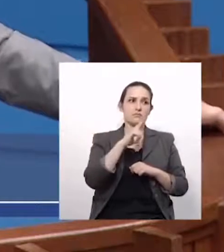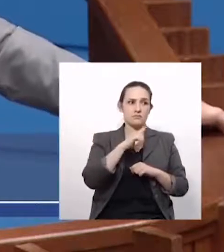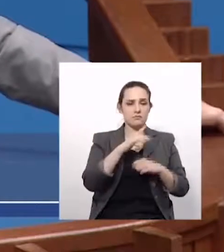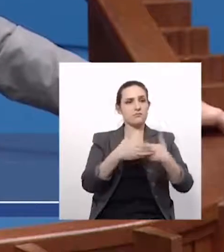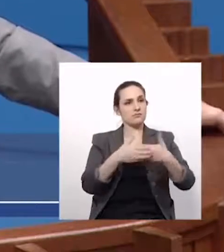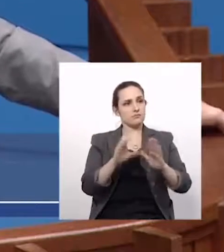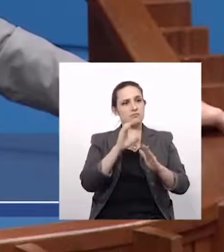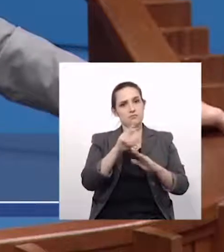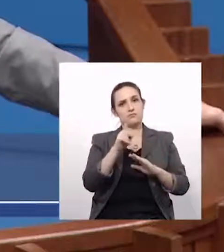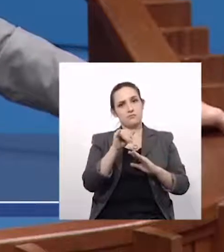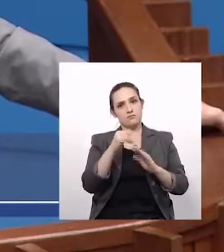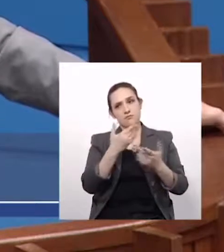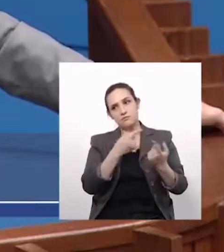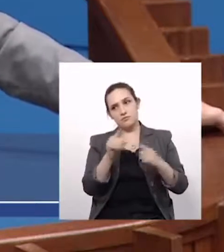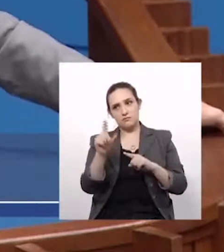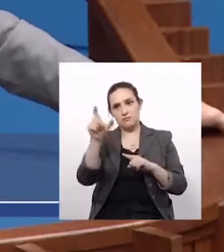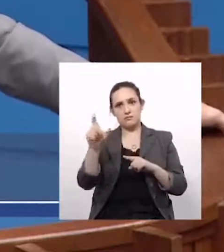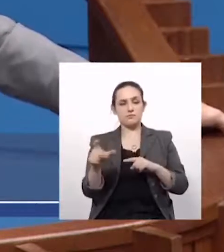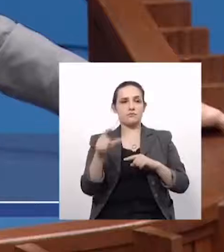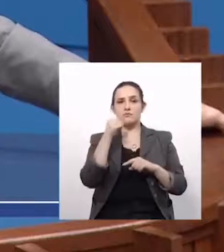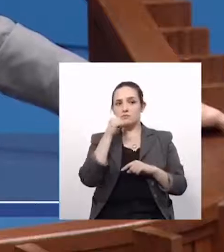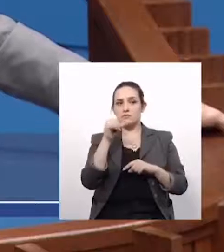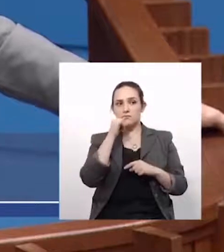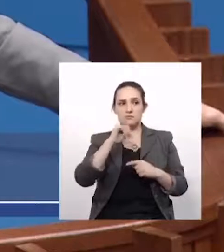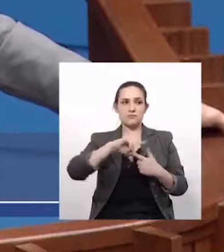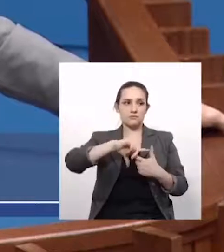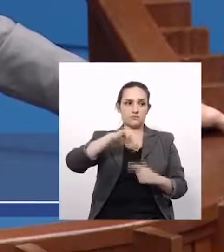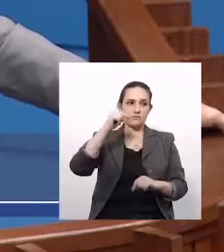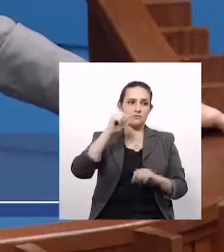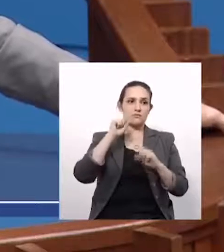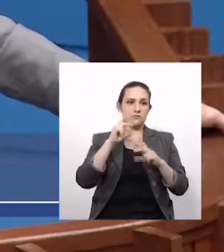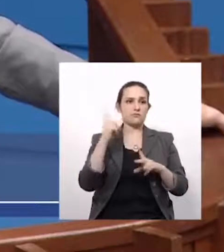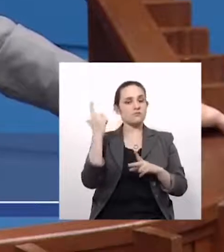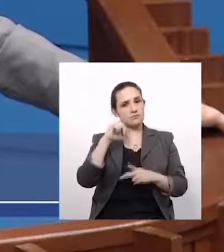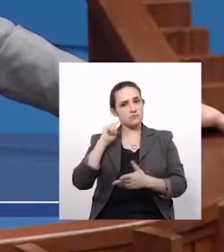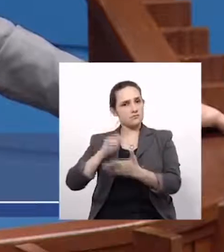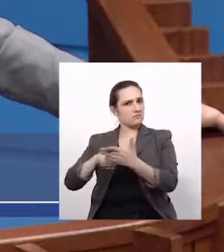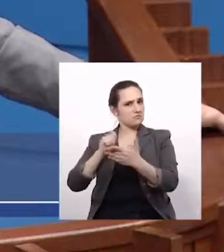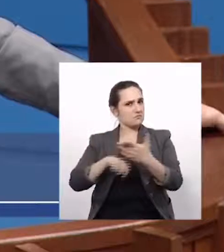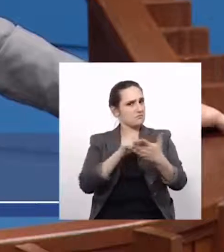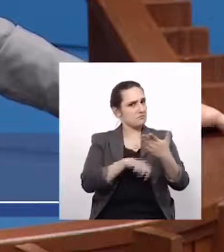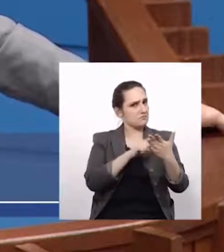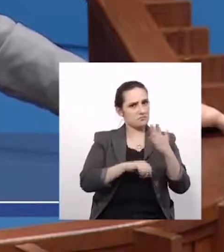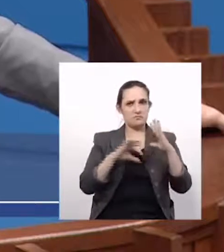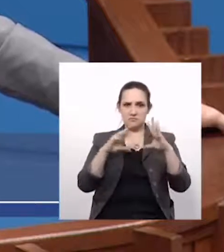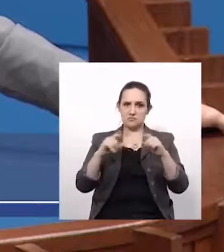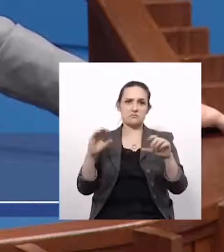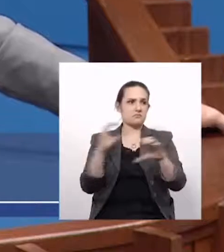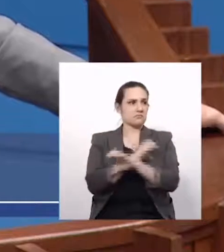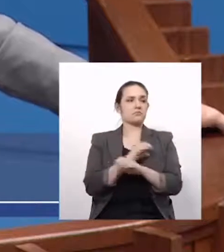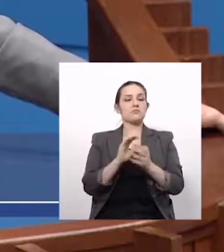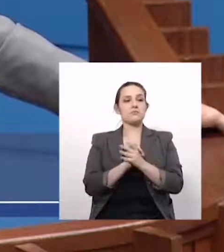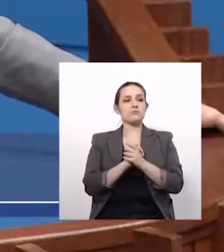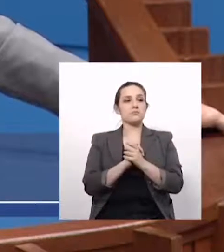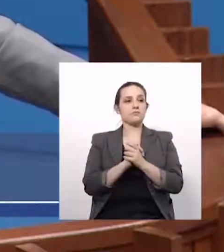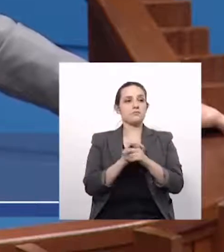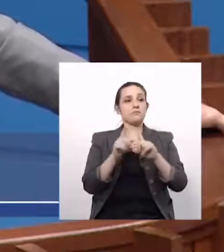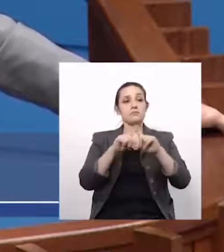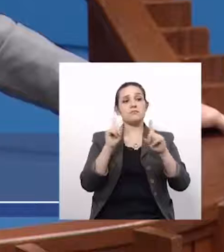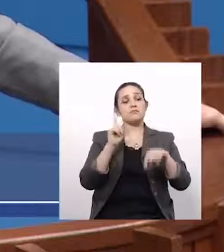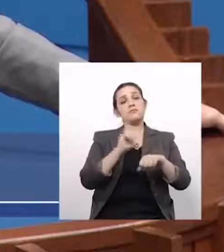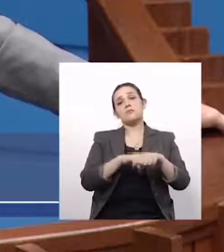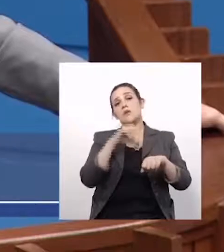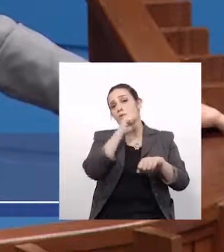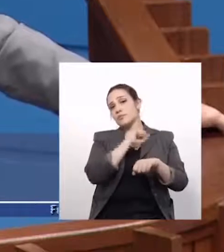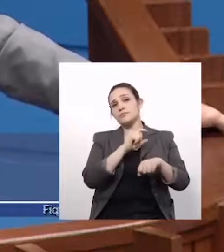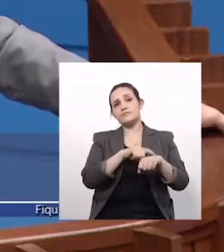pressão muito grande, colheu-se as assinaturas do deputado Londres Machado e, pouco tempo